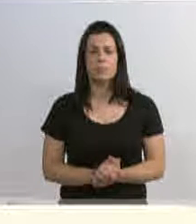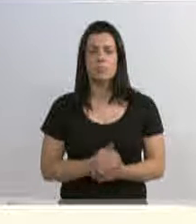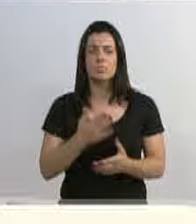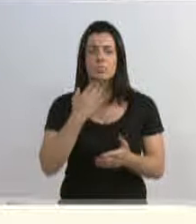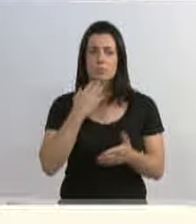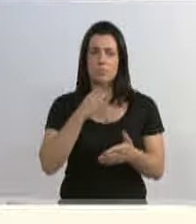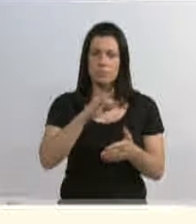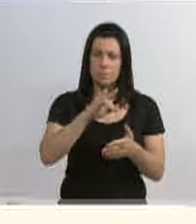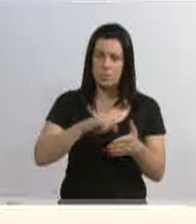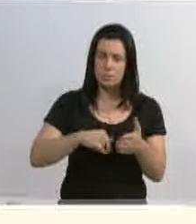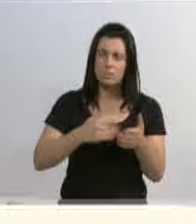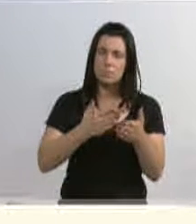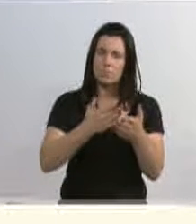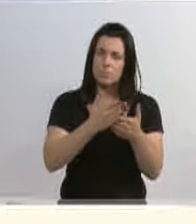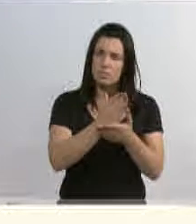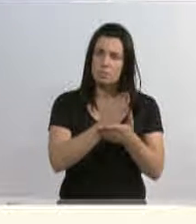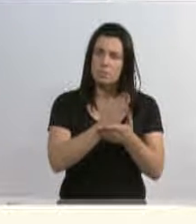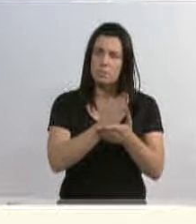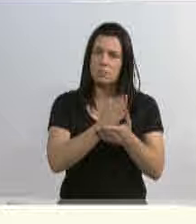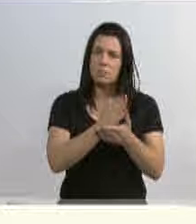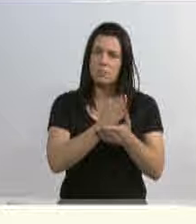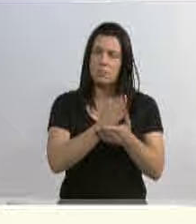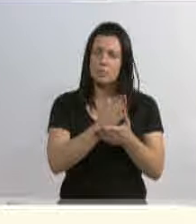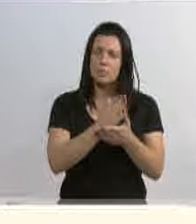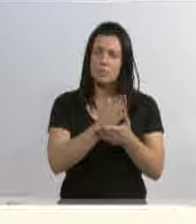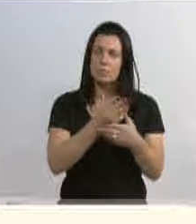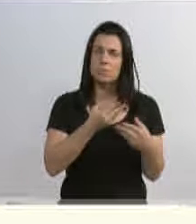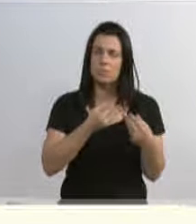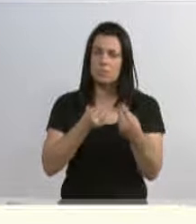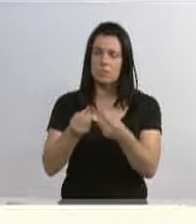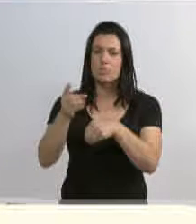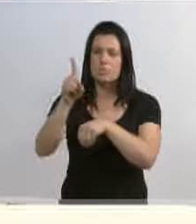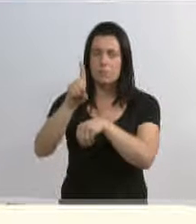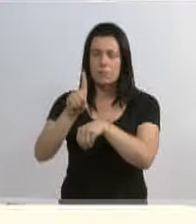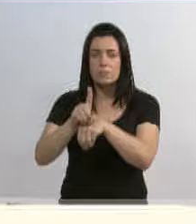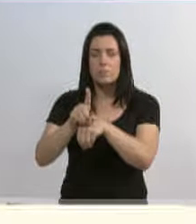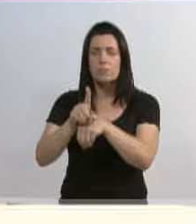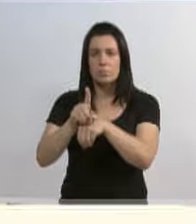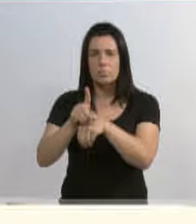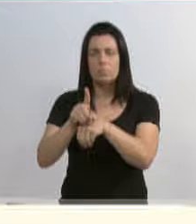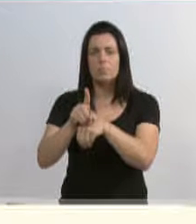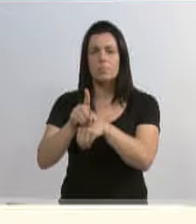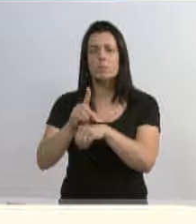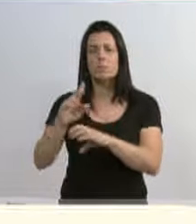Requerimento aprovado e a diretoria legislativa